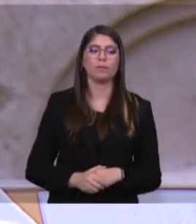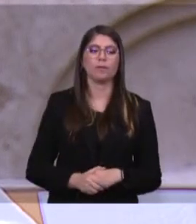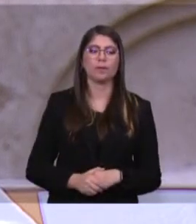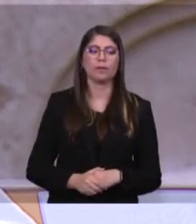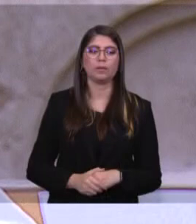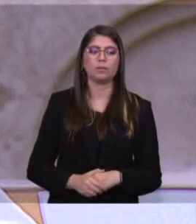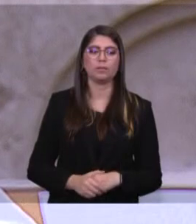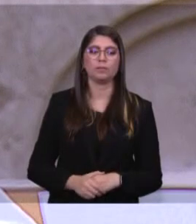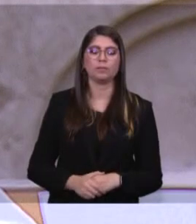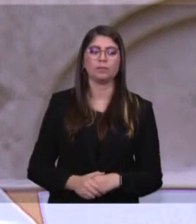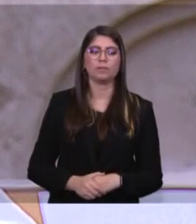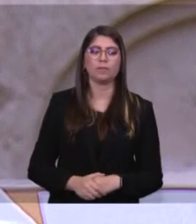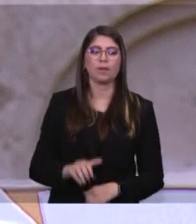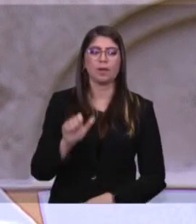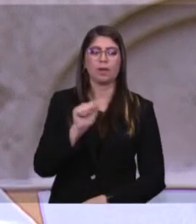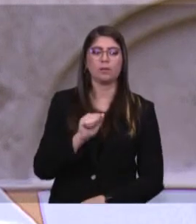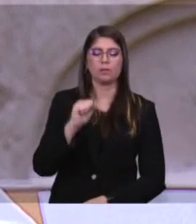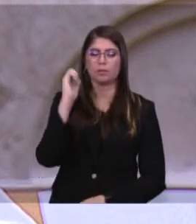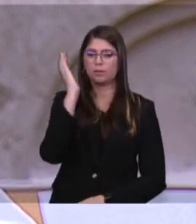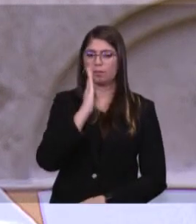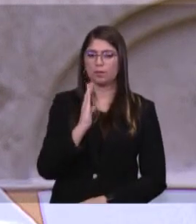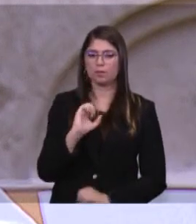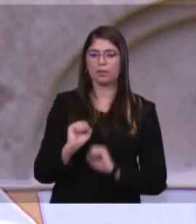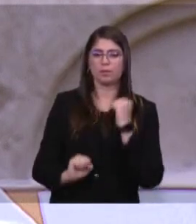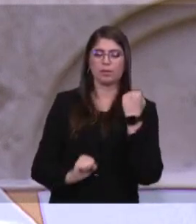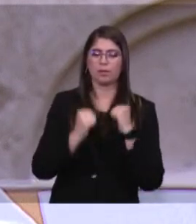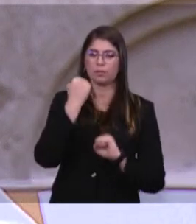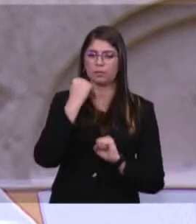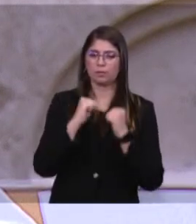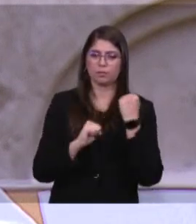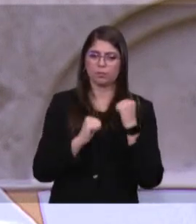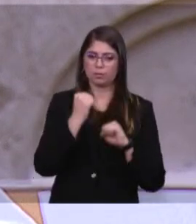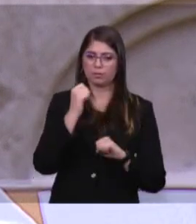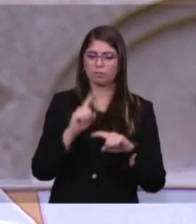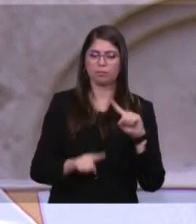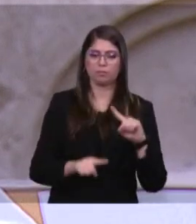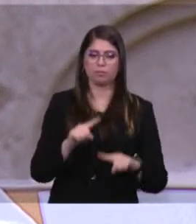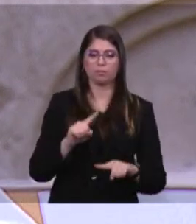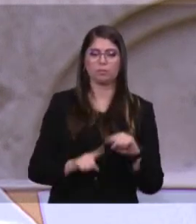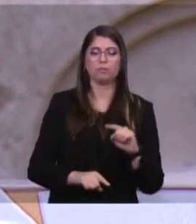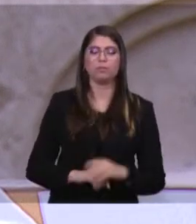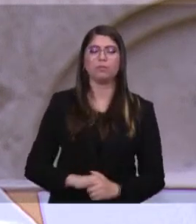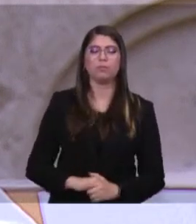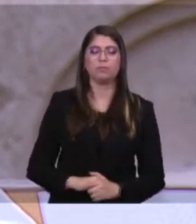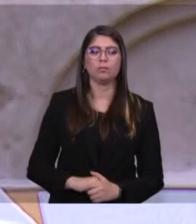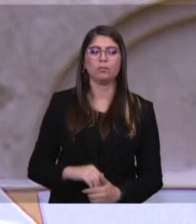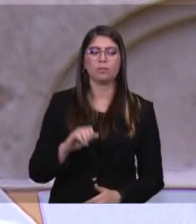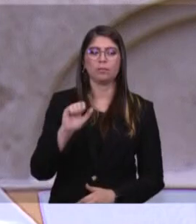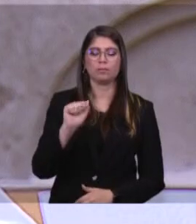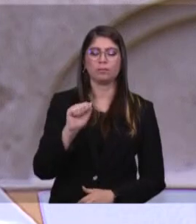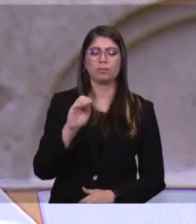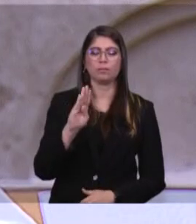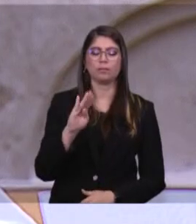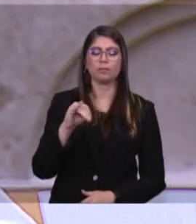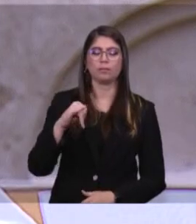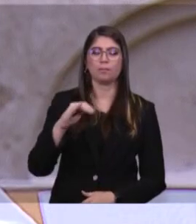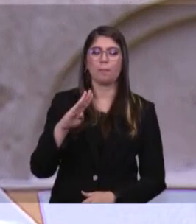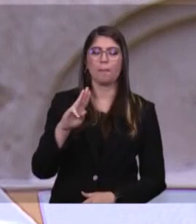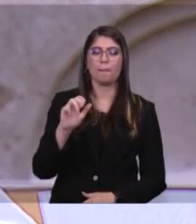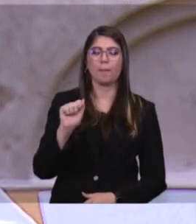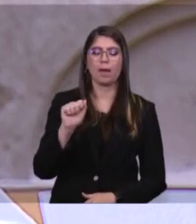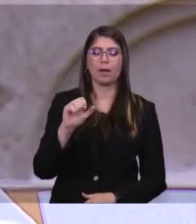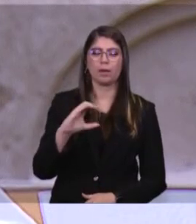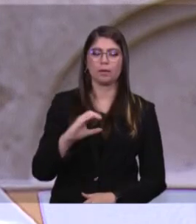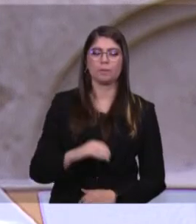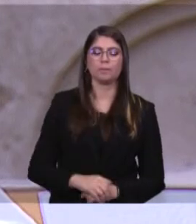a Associação Brasileira da Indústria de Máquinas e Equipamentos, a ABMAC, com a presença